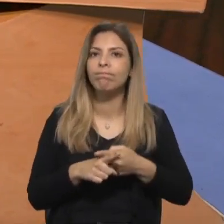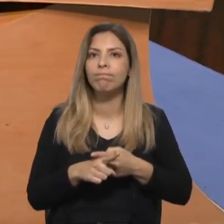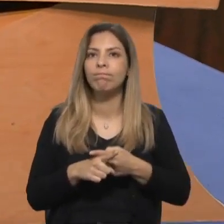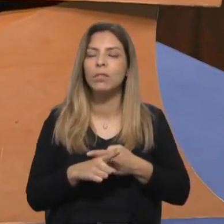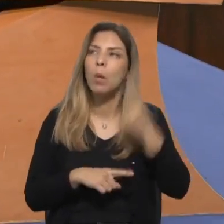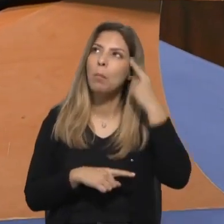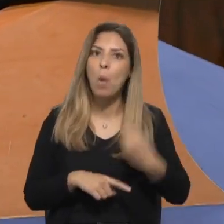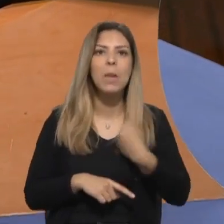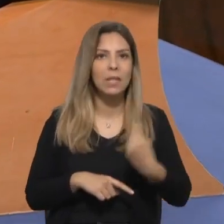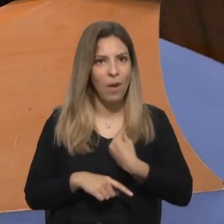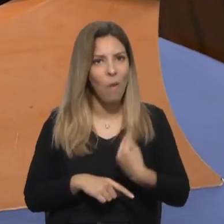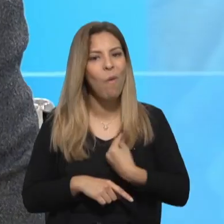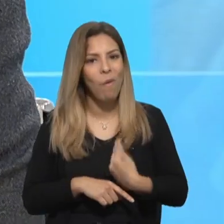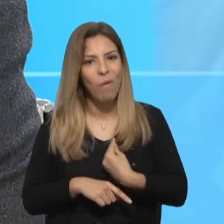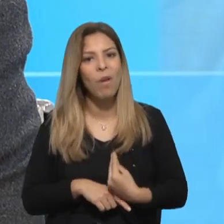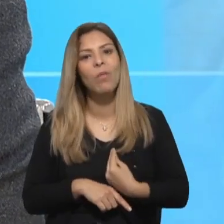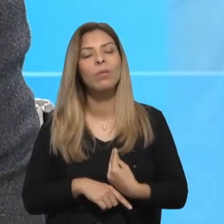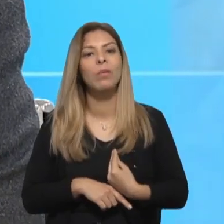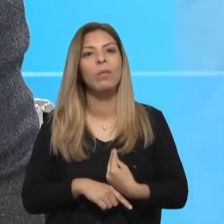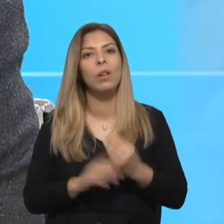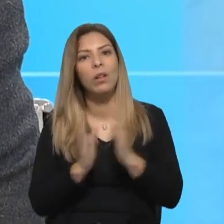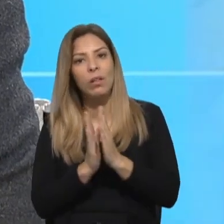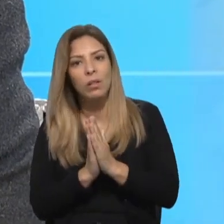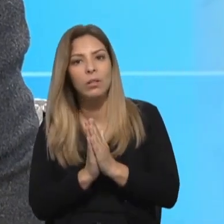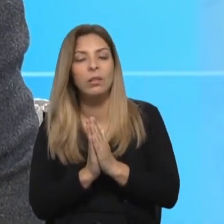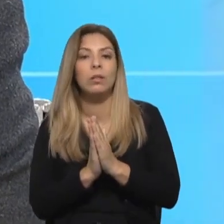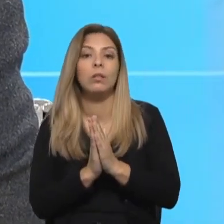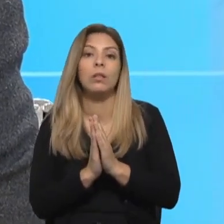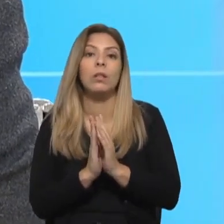preocupação da Igreja, desta ação da Igreja, de uma forma muito